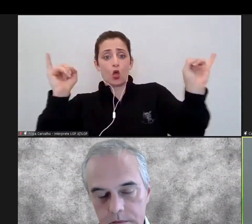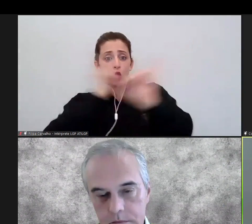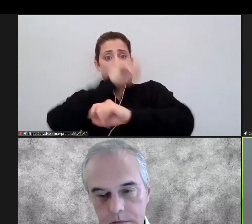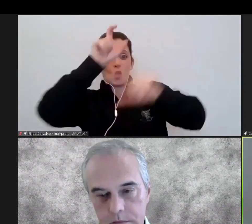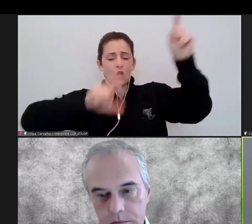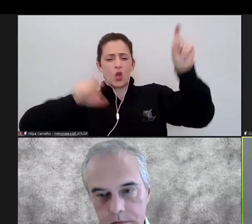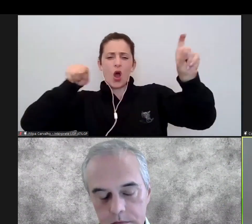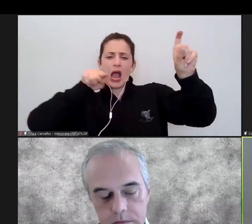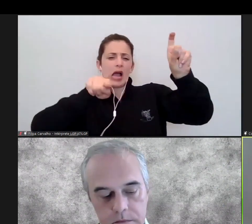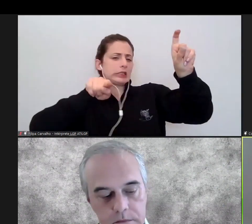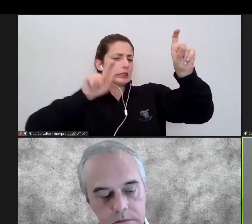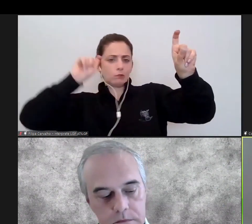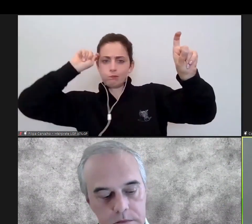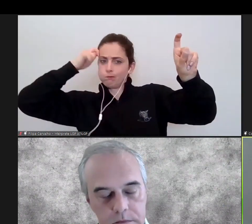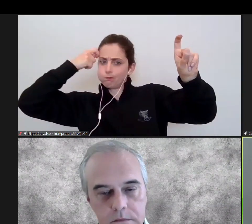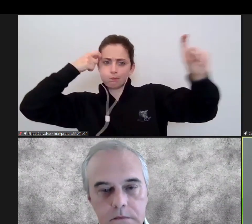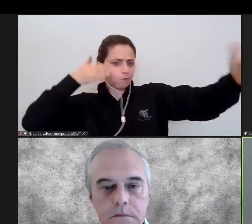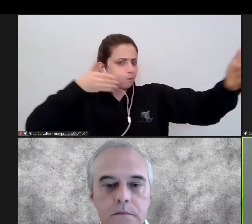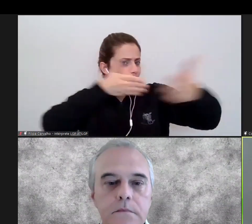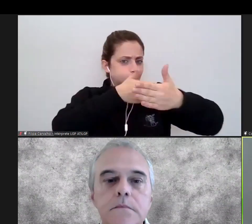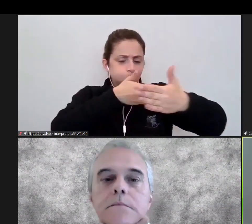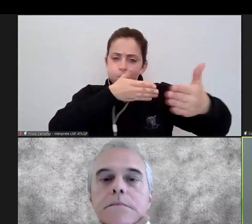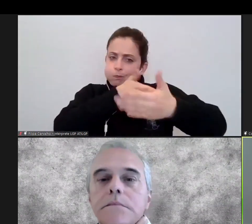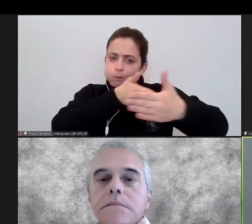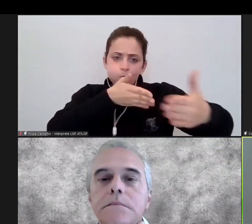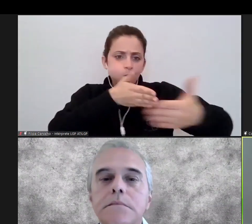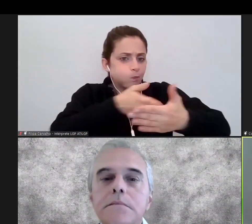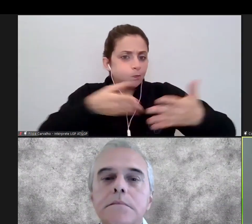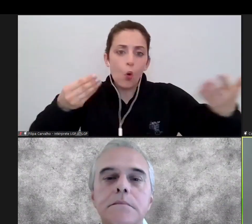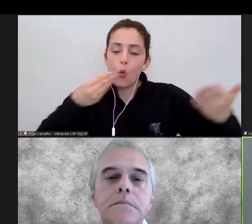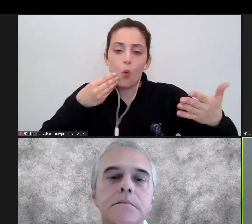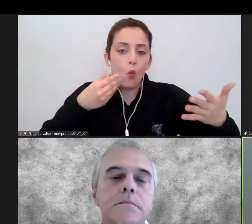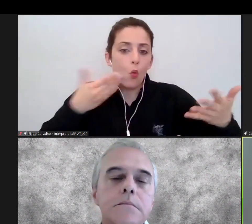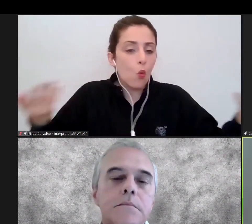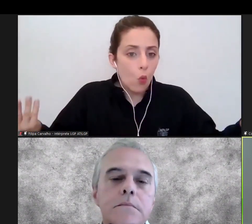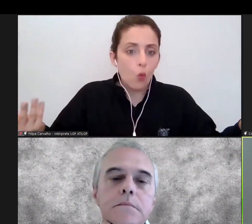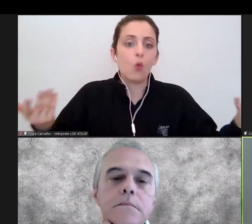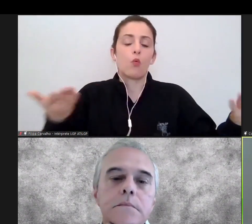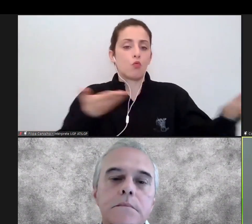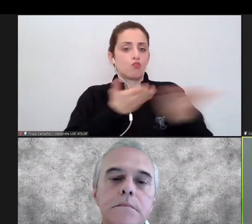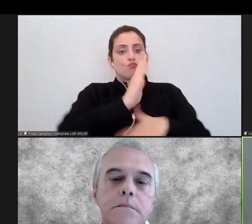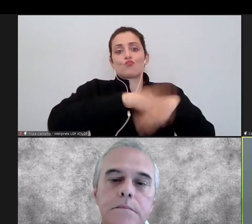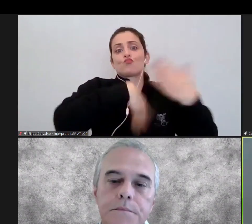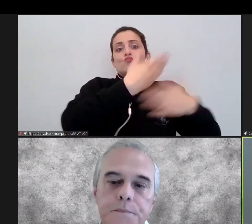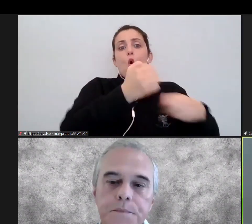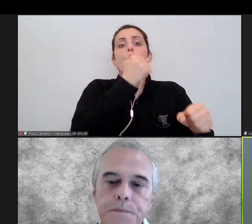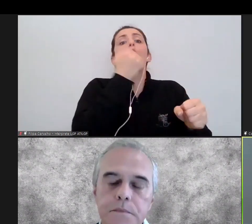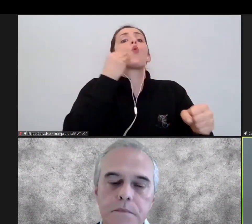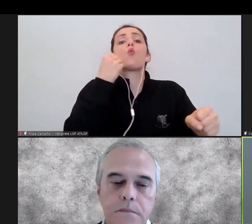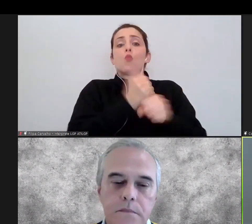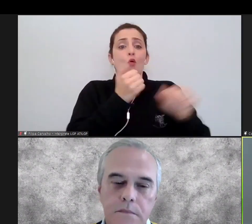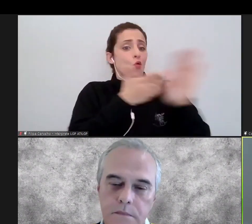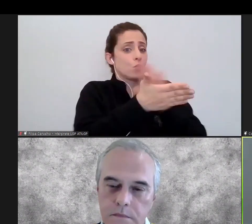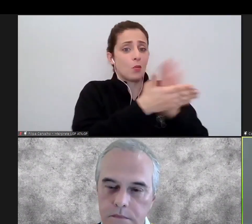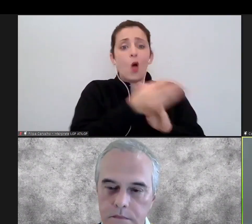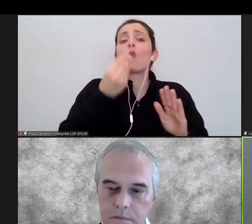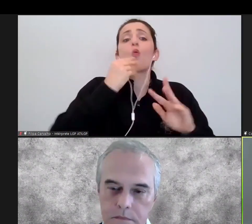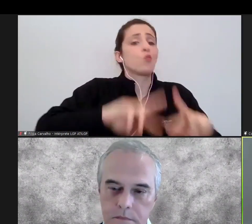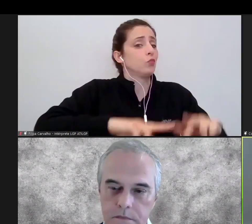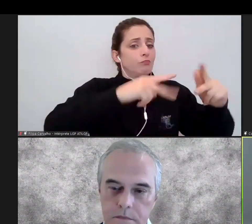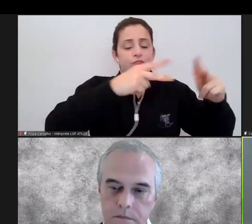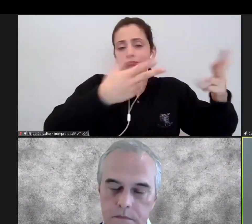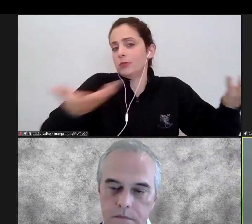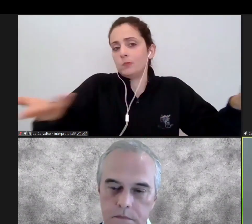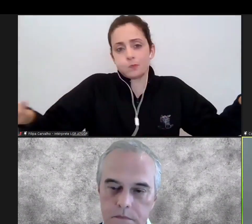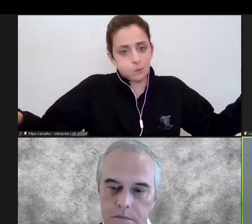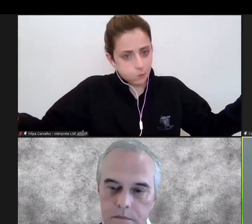e barra estas possibilidades e capacidades que estas pessoas teriam de progredir. Pronto, Para além destas questões e